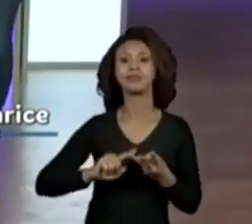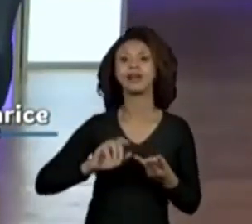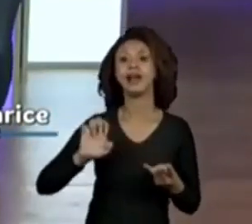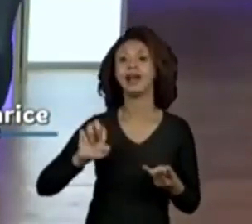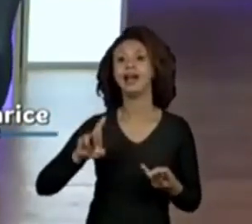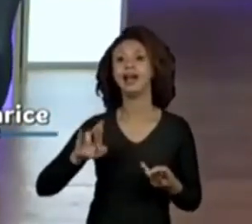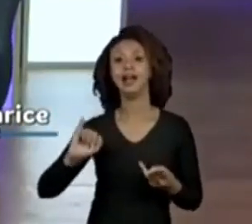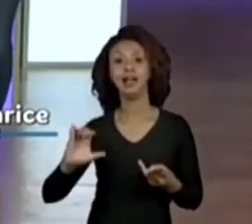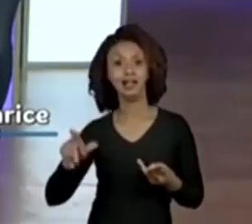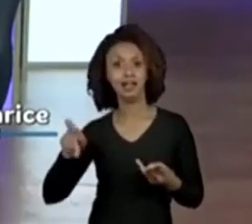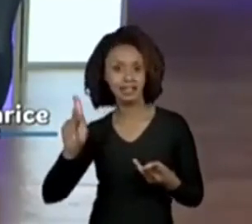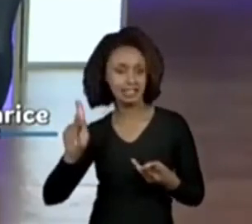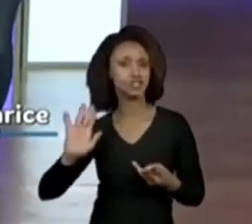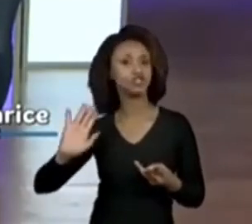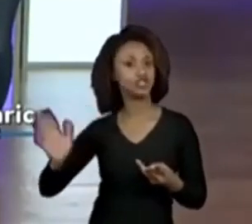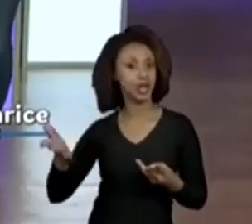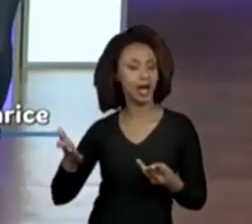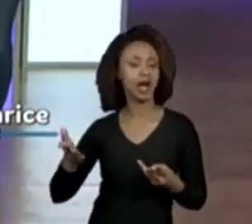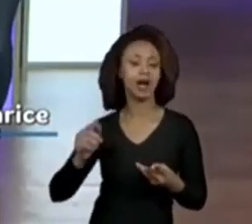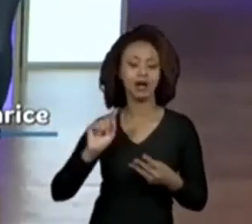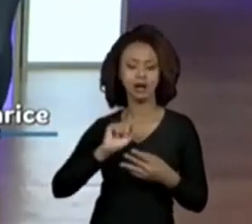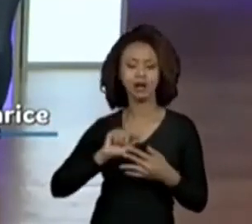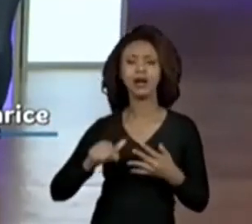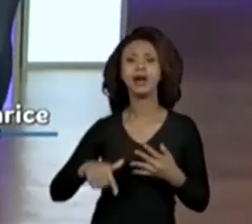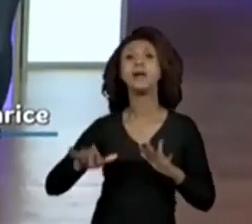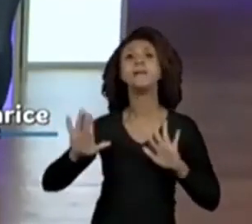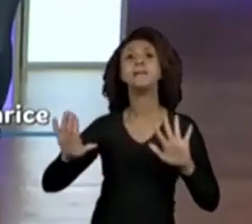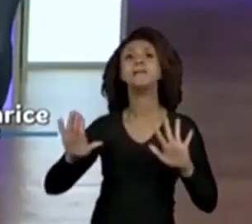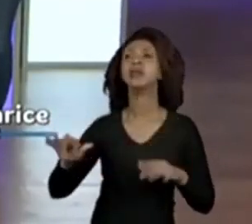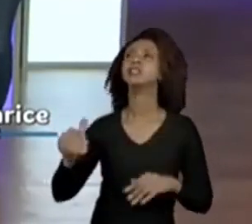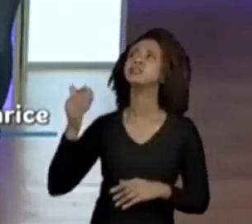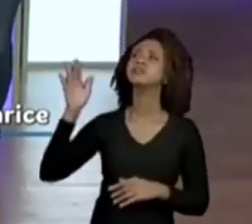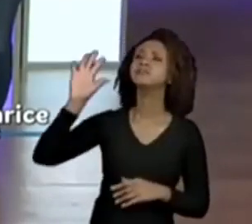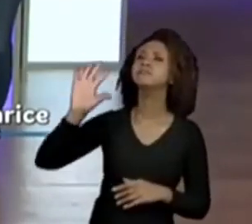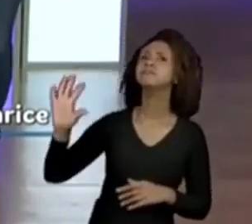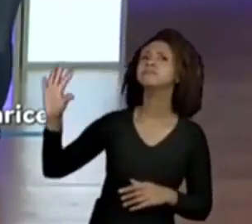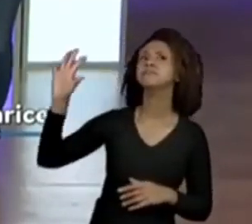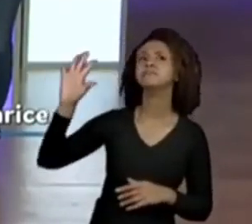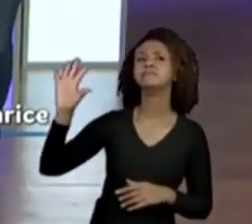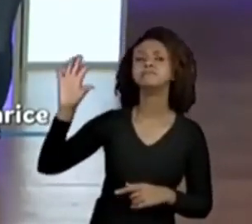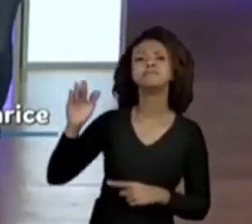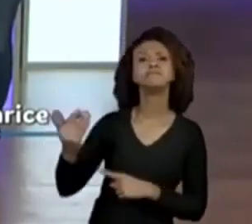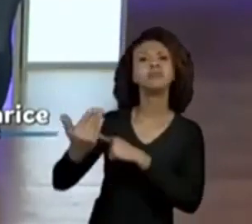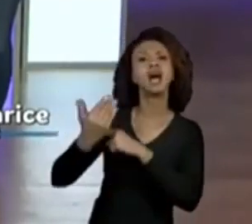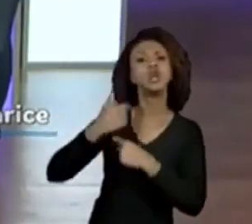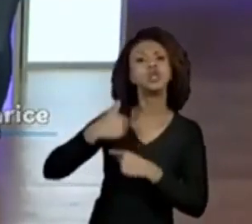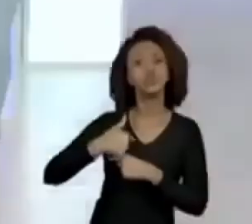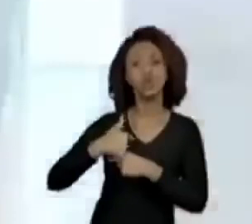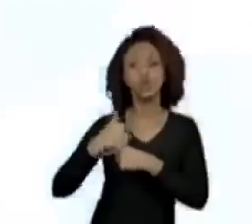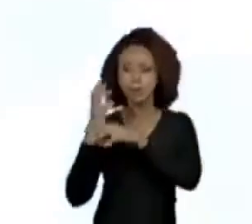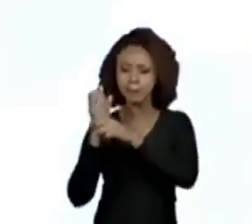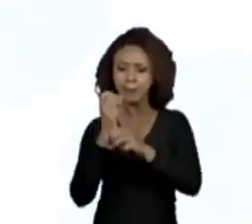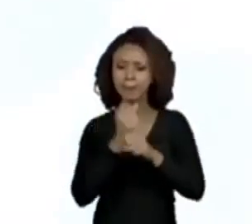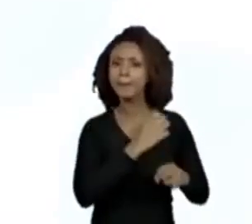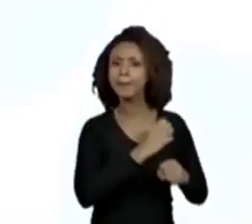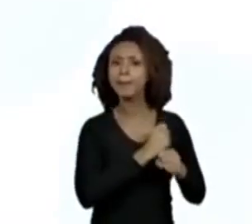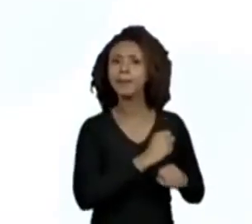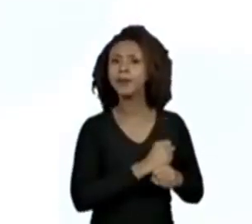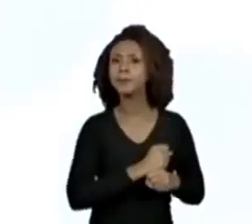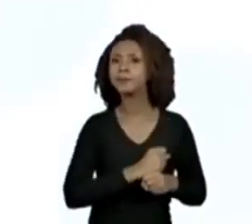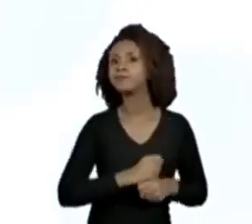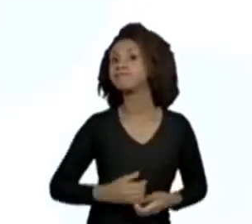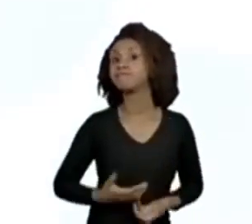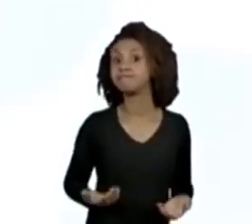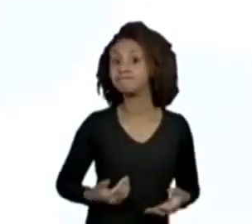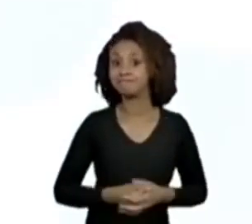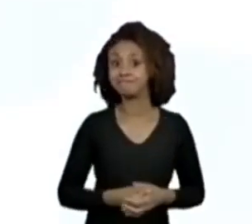trouxe a resposta. Mas quais informações que estão aqui no problema que me ajudam a resolvê-lo? A